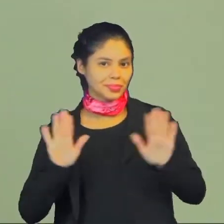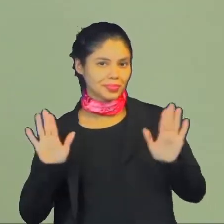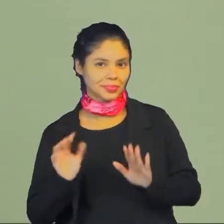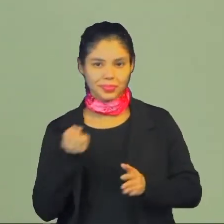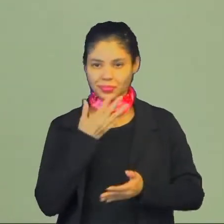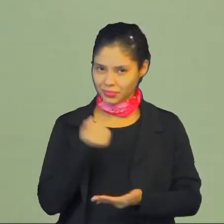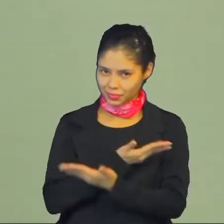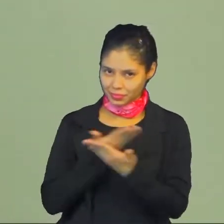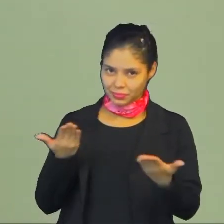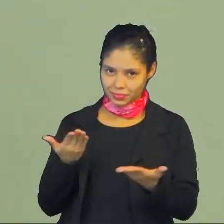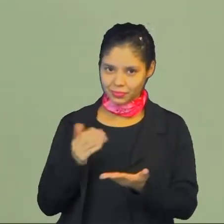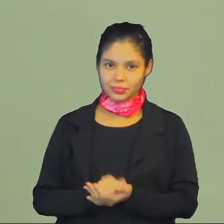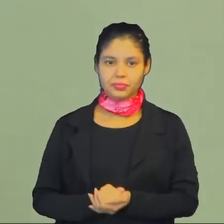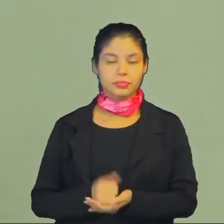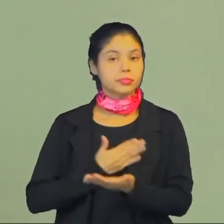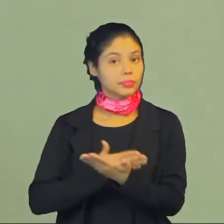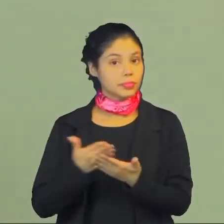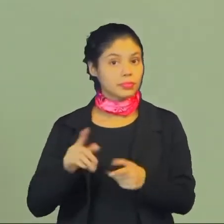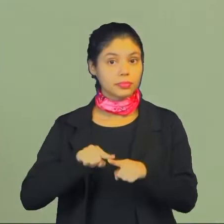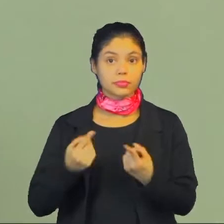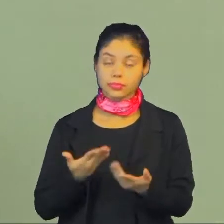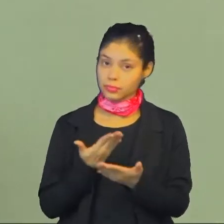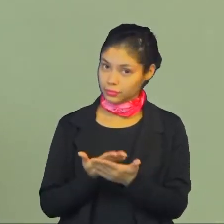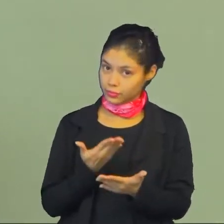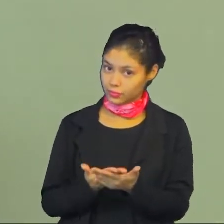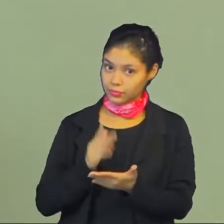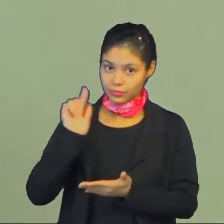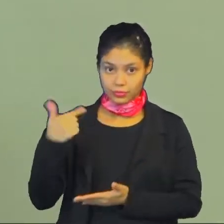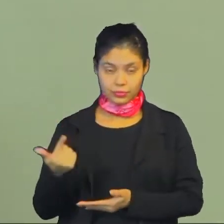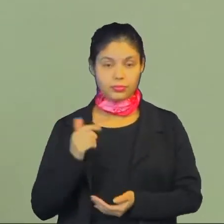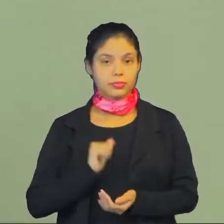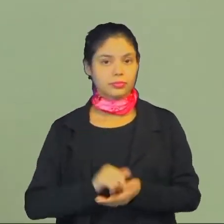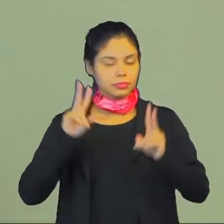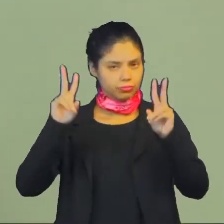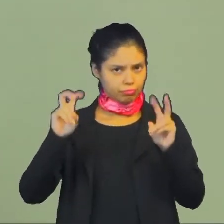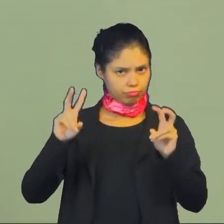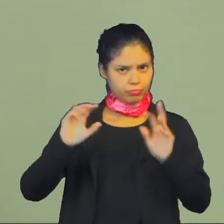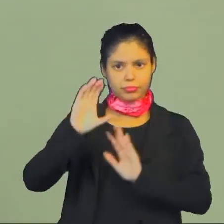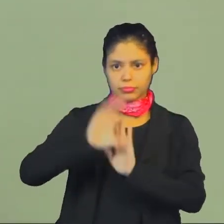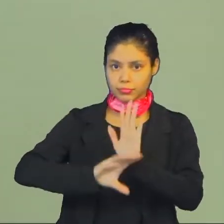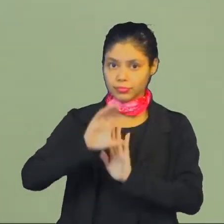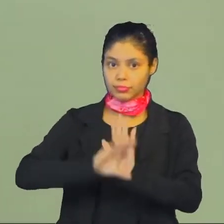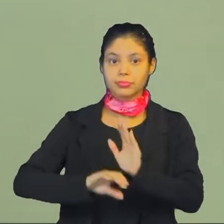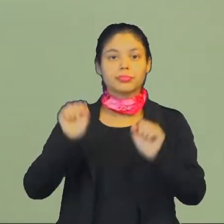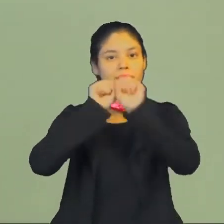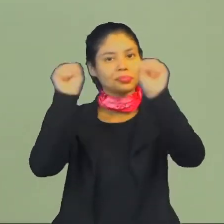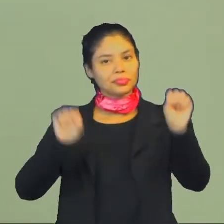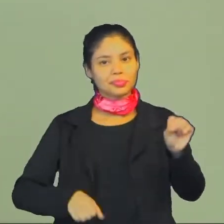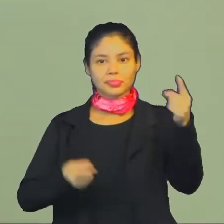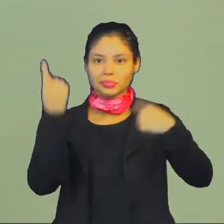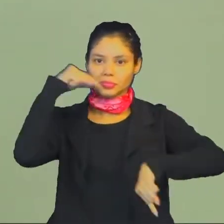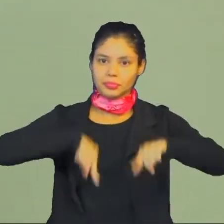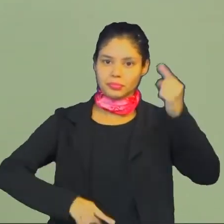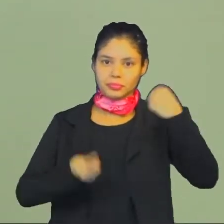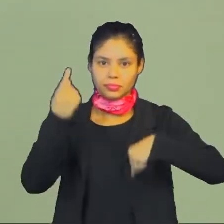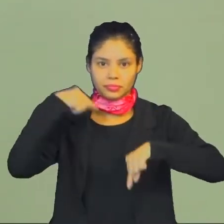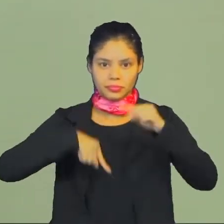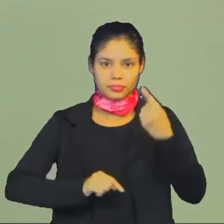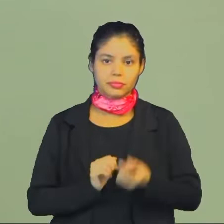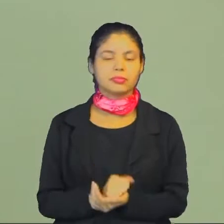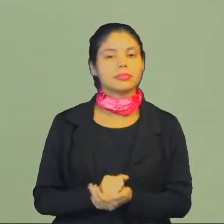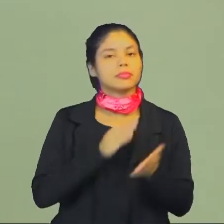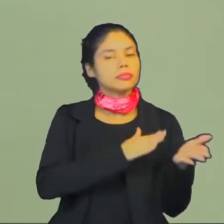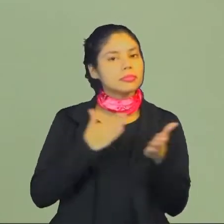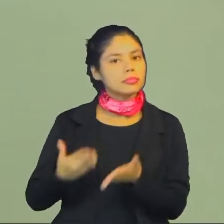Olá, gente, tudo bem? Vamos iniciar a nossa próxima aula que tem como conteúdo o sistema circulatório.